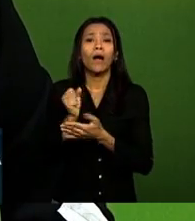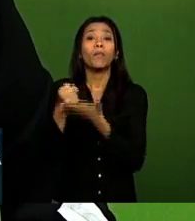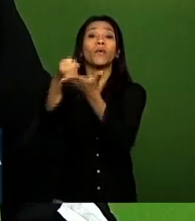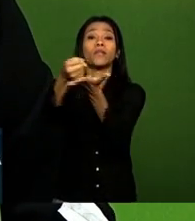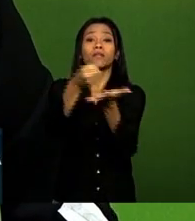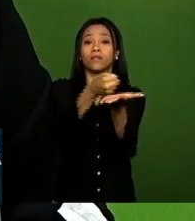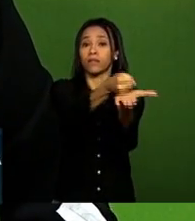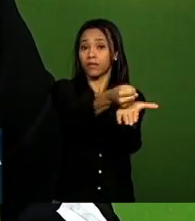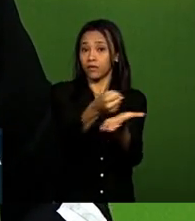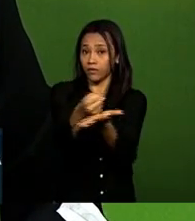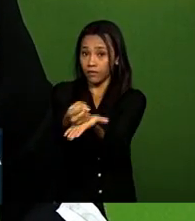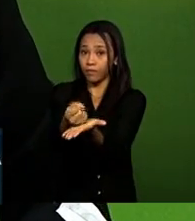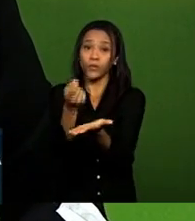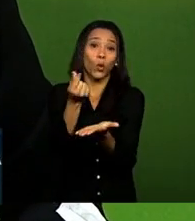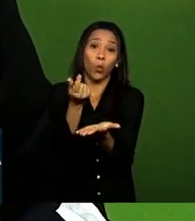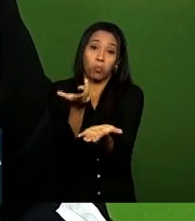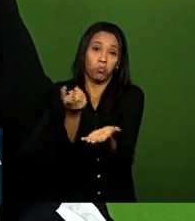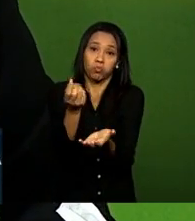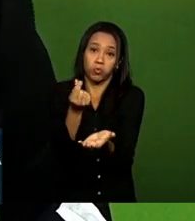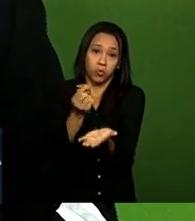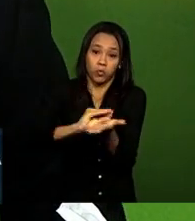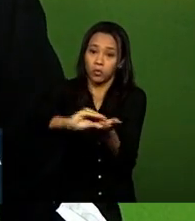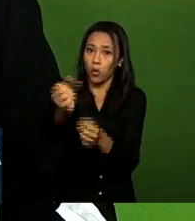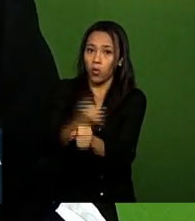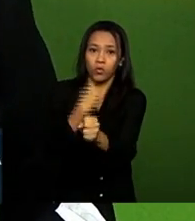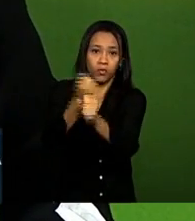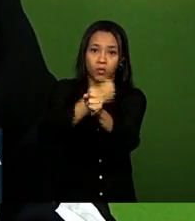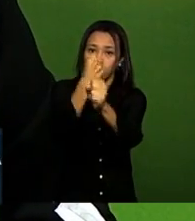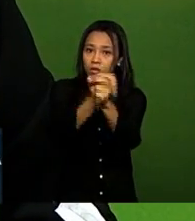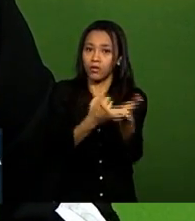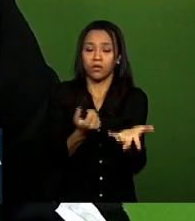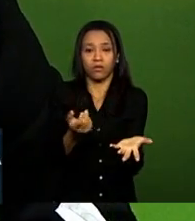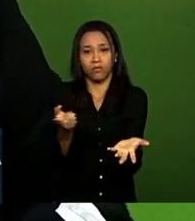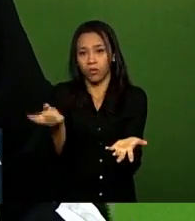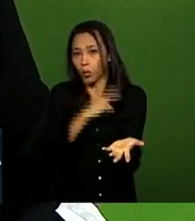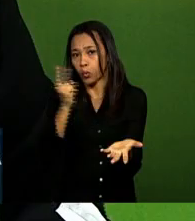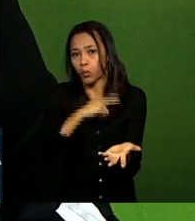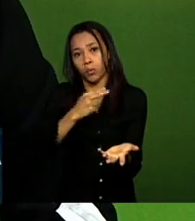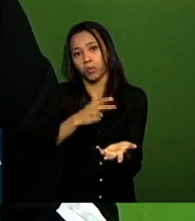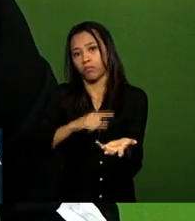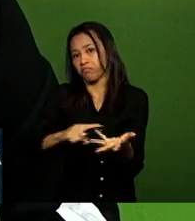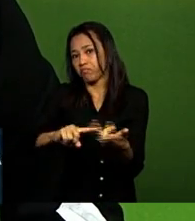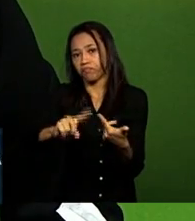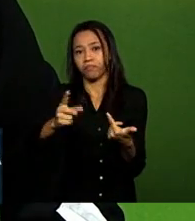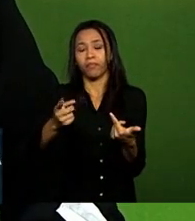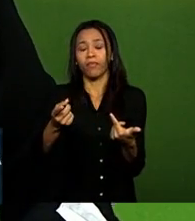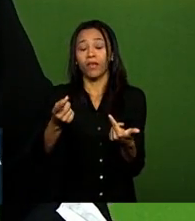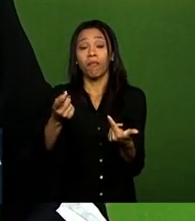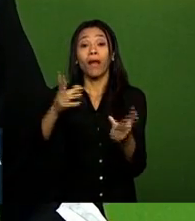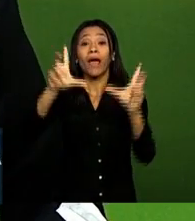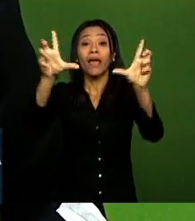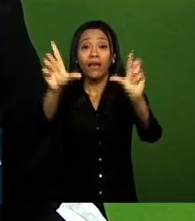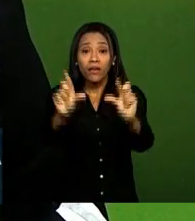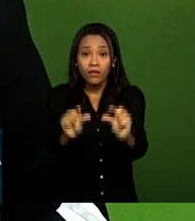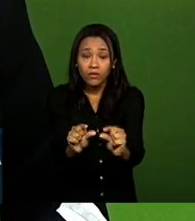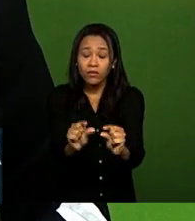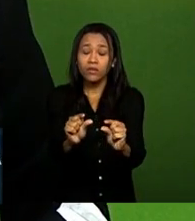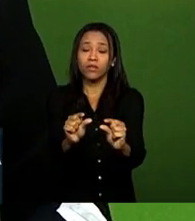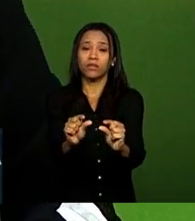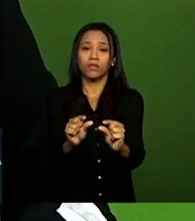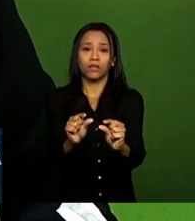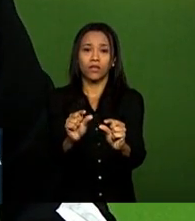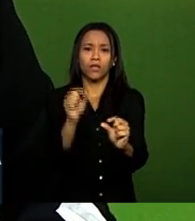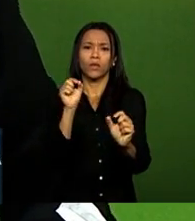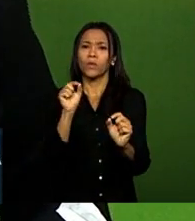financiamentos de obras sejam obras estruturais ou obras emergenciais no sentido de reduzir ao máximo eh eh eh o